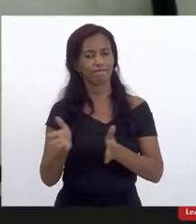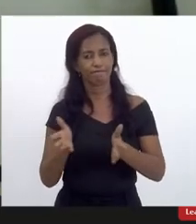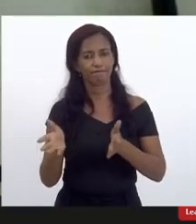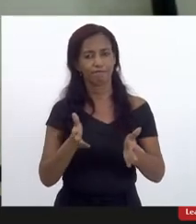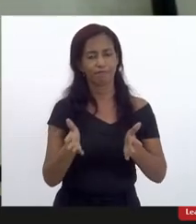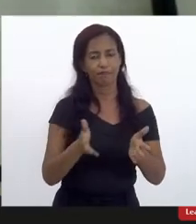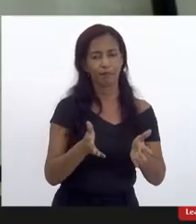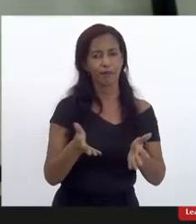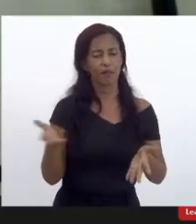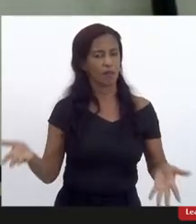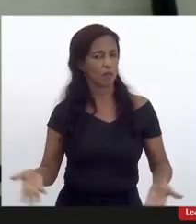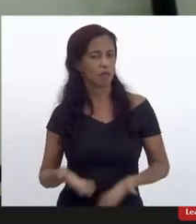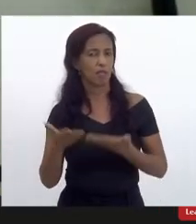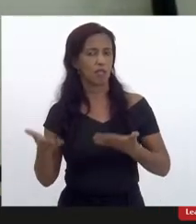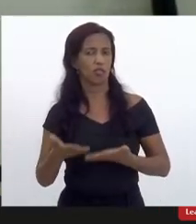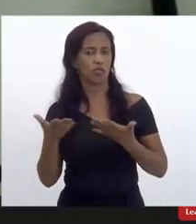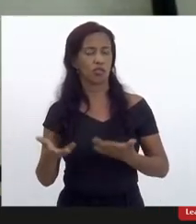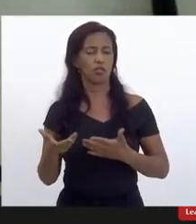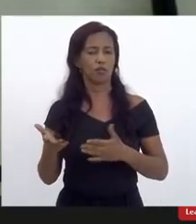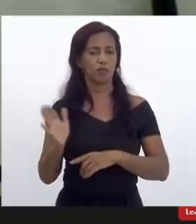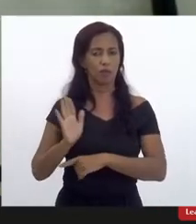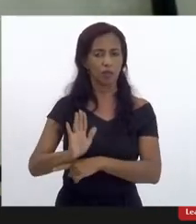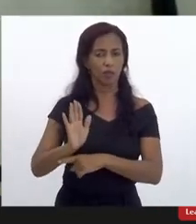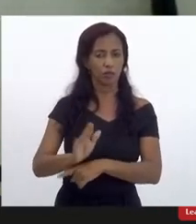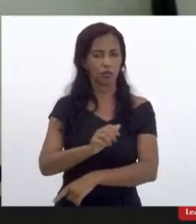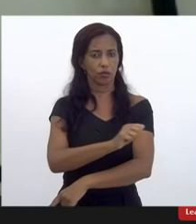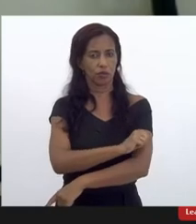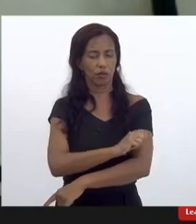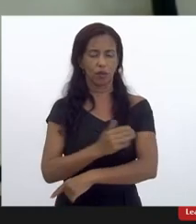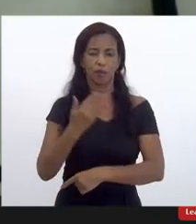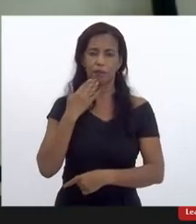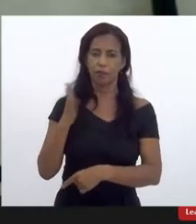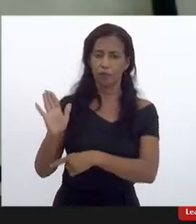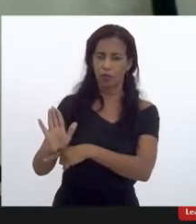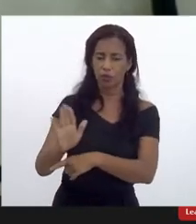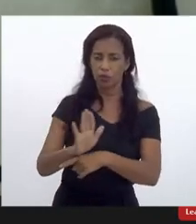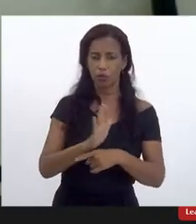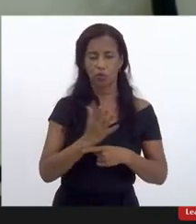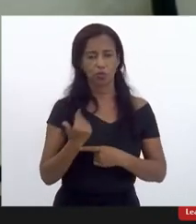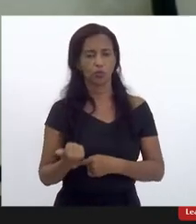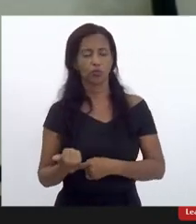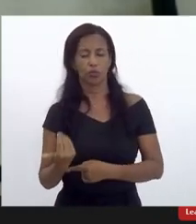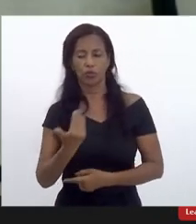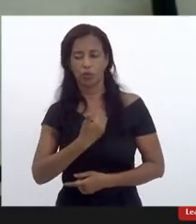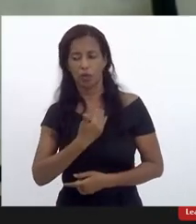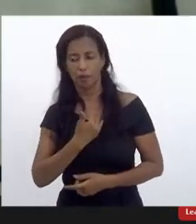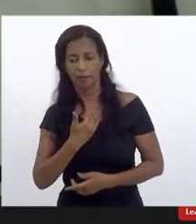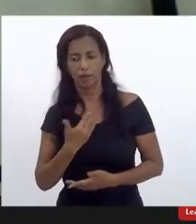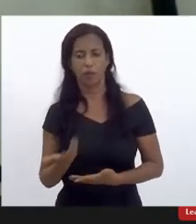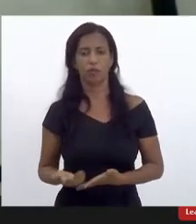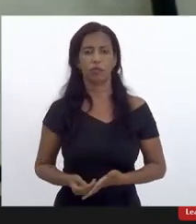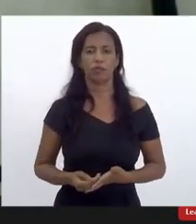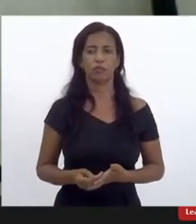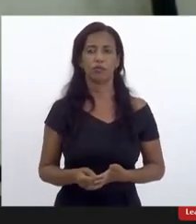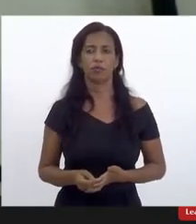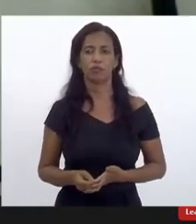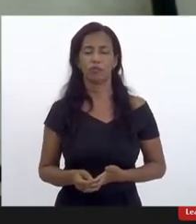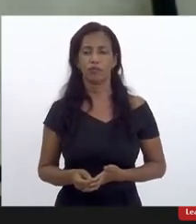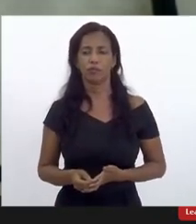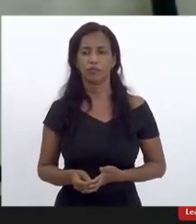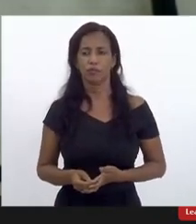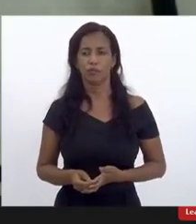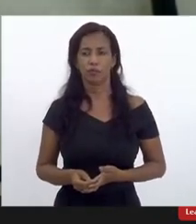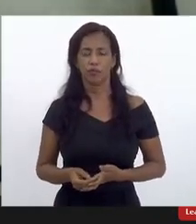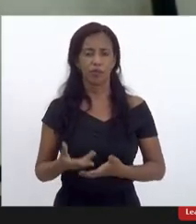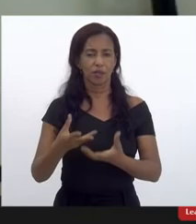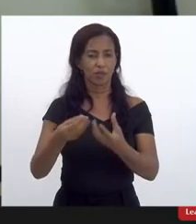de iniciativas para buscar esse aluno, pedindo ajuda de colegas, né, de companheiros,